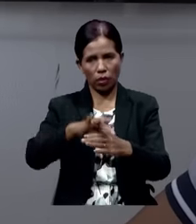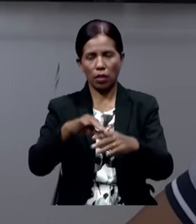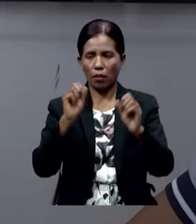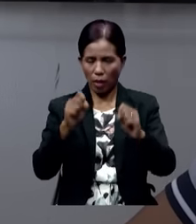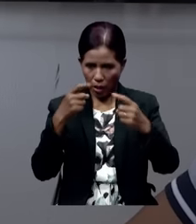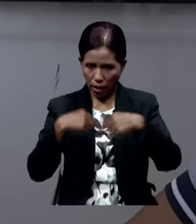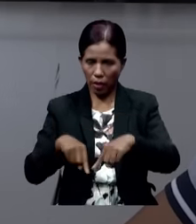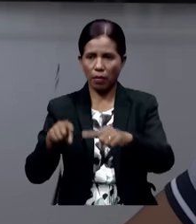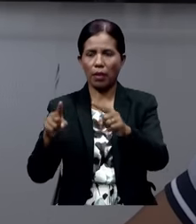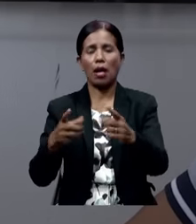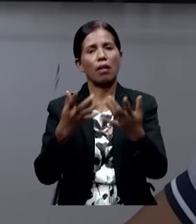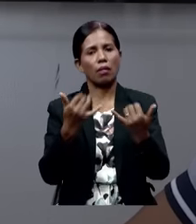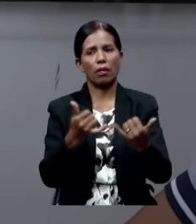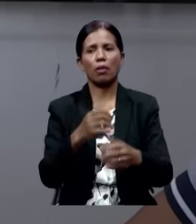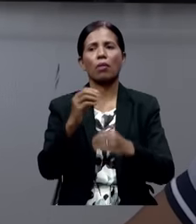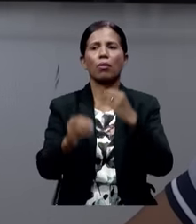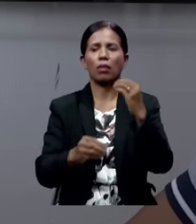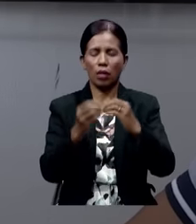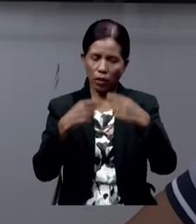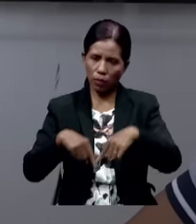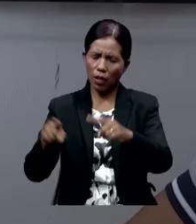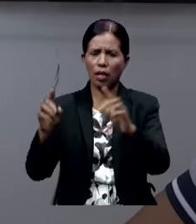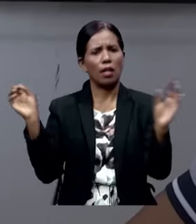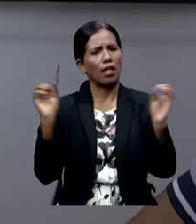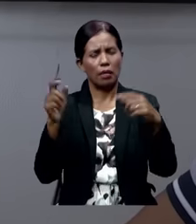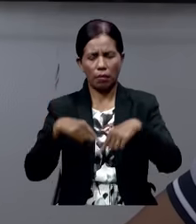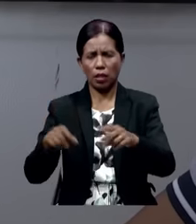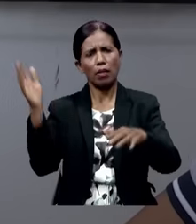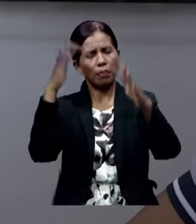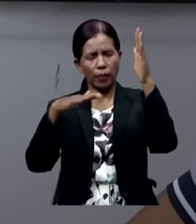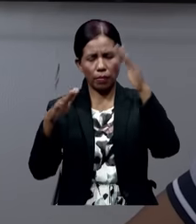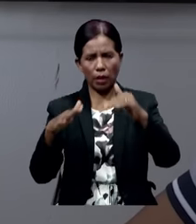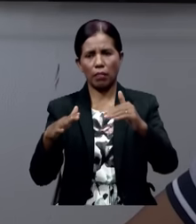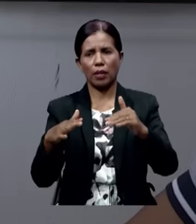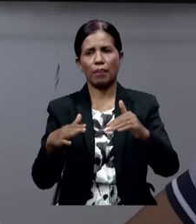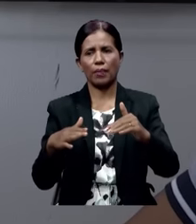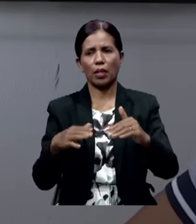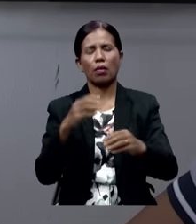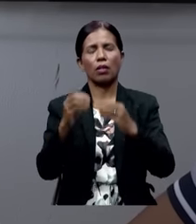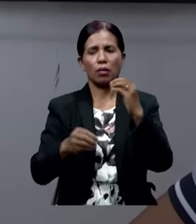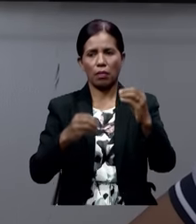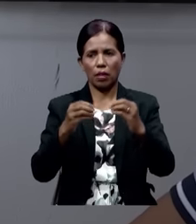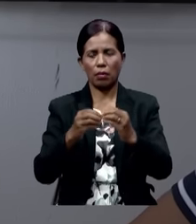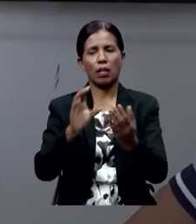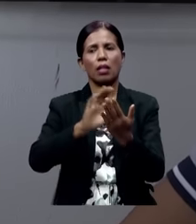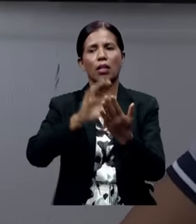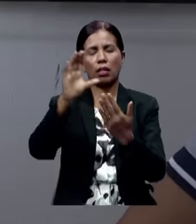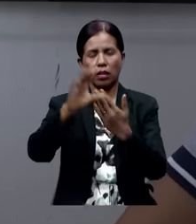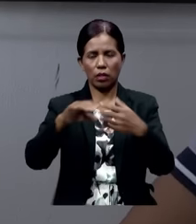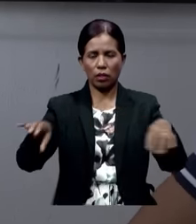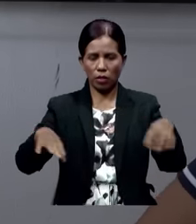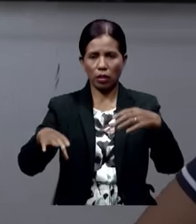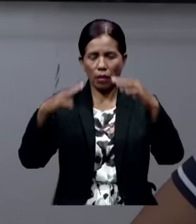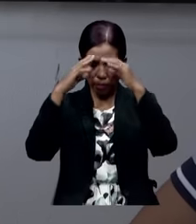belevá. Agora, quando a baniato baga lá, nem problema, ajustamento calendário de trabalho, presidente